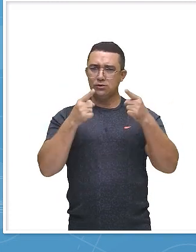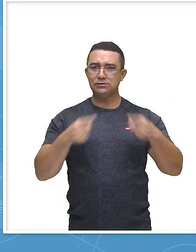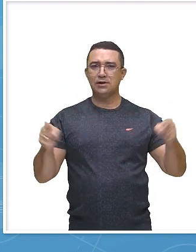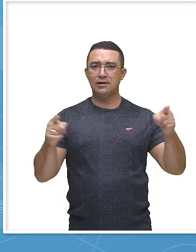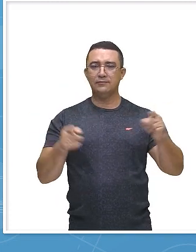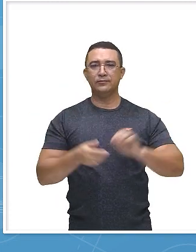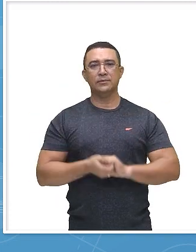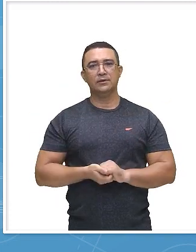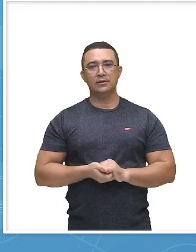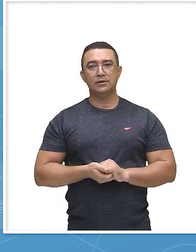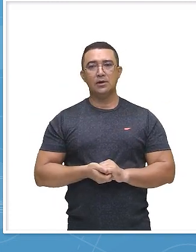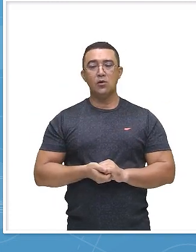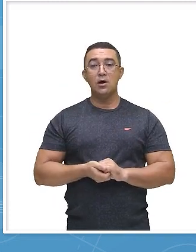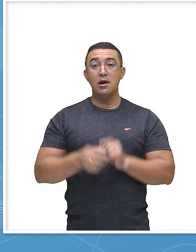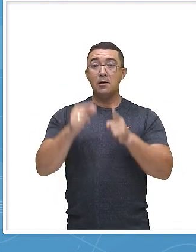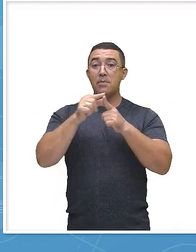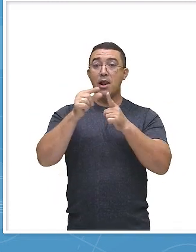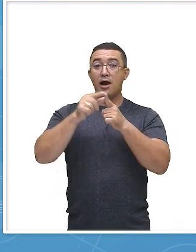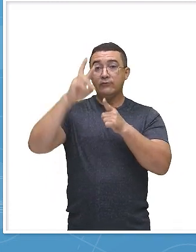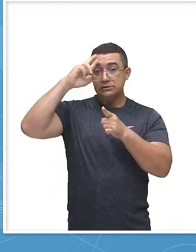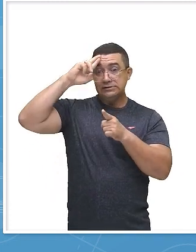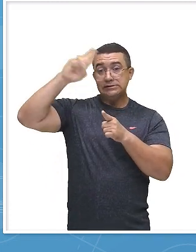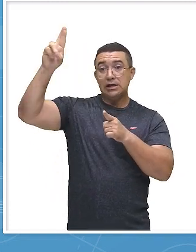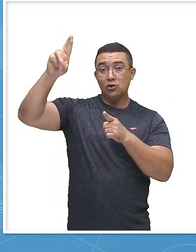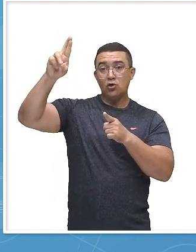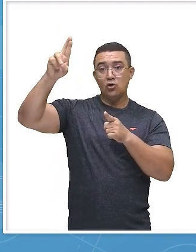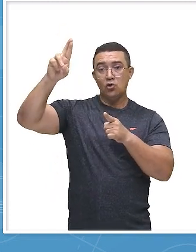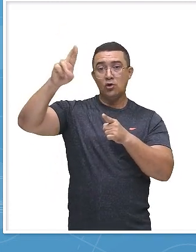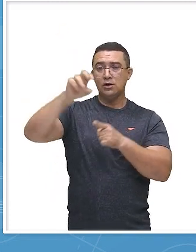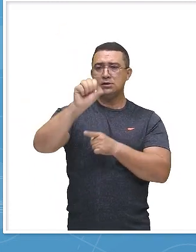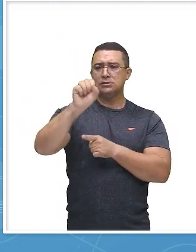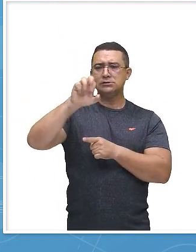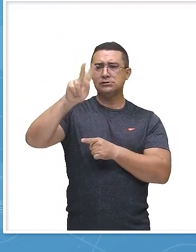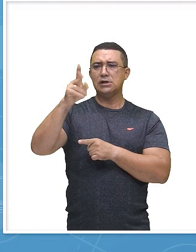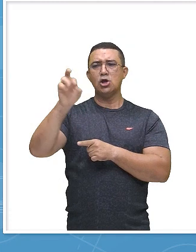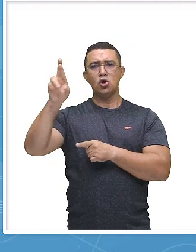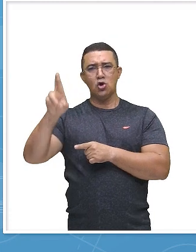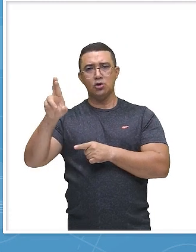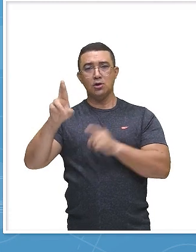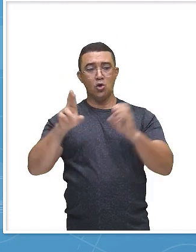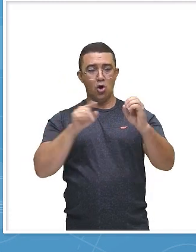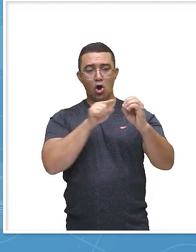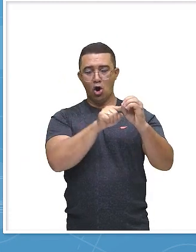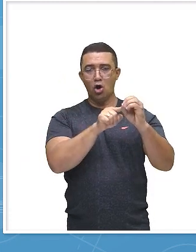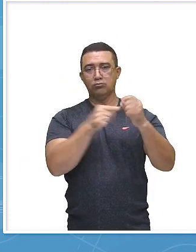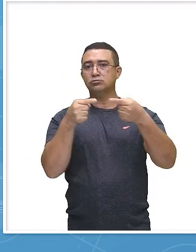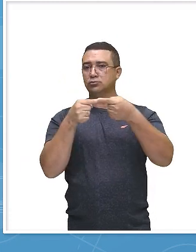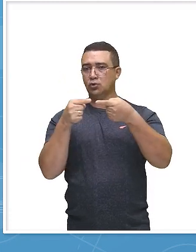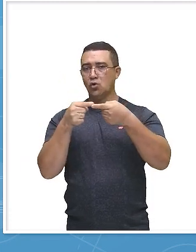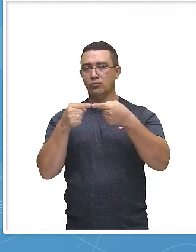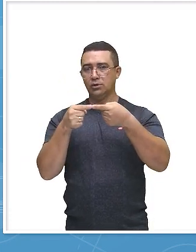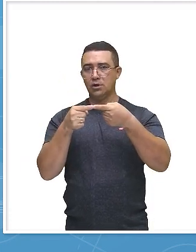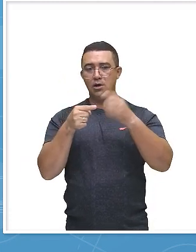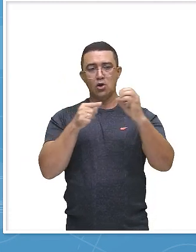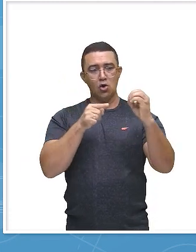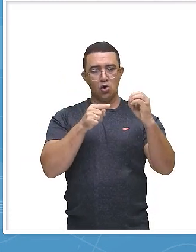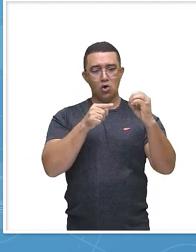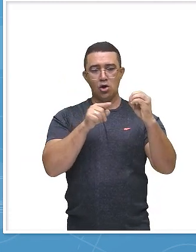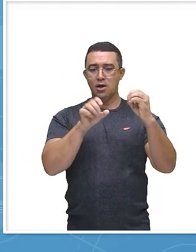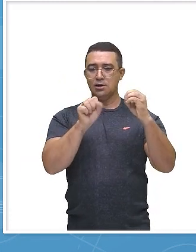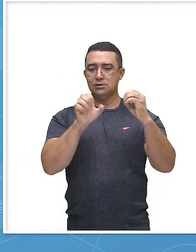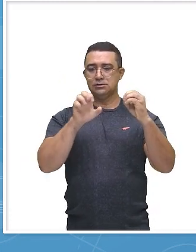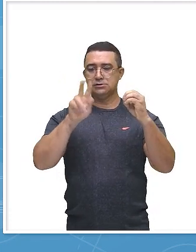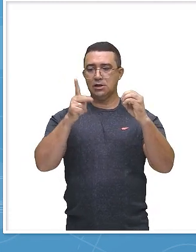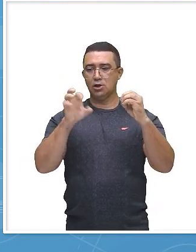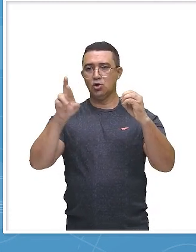o artigo está antecedendo, né, esse pronome de tratamento, senhor. Então, você observou a relação do